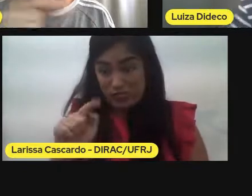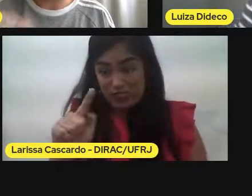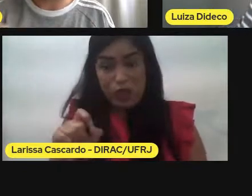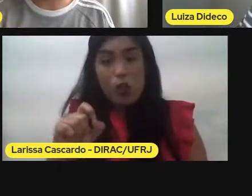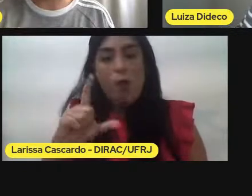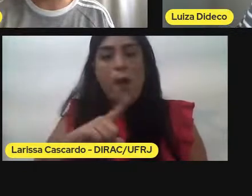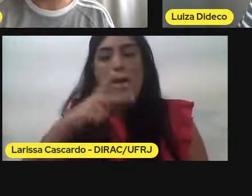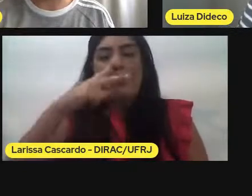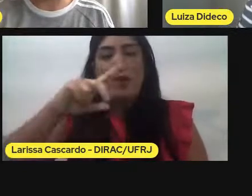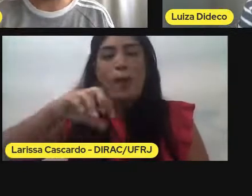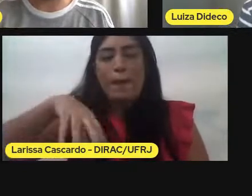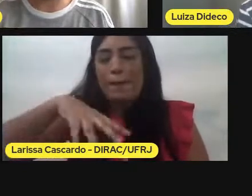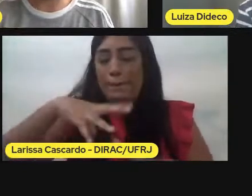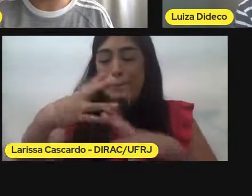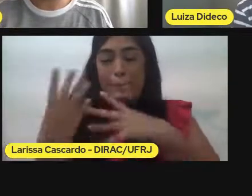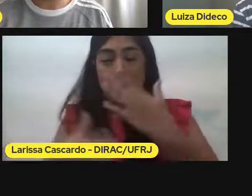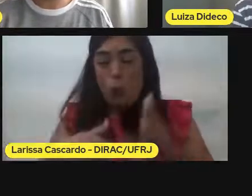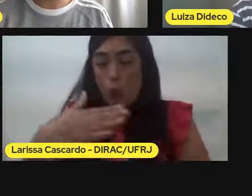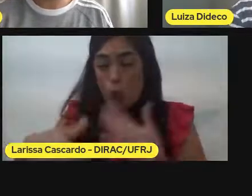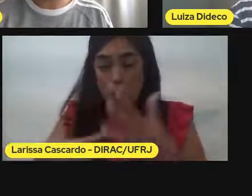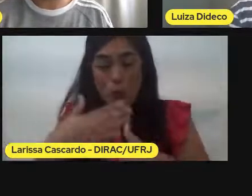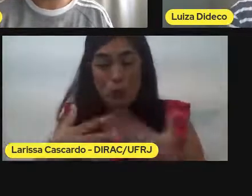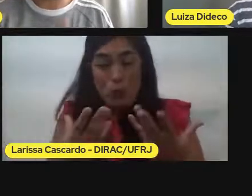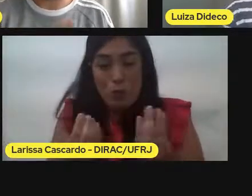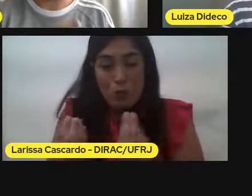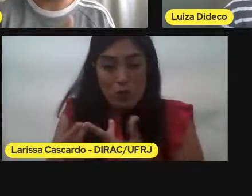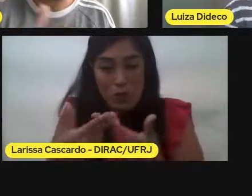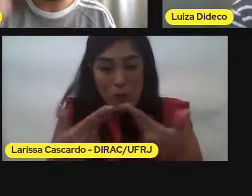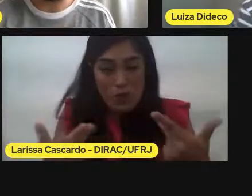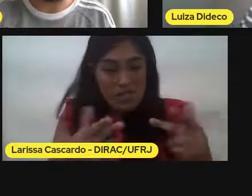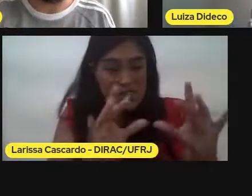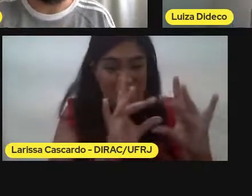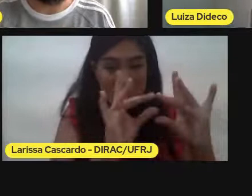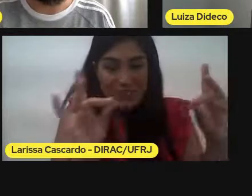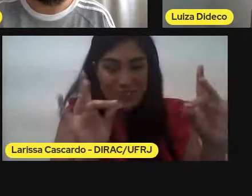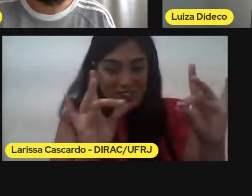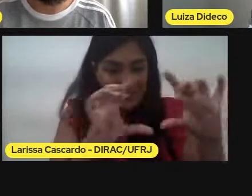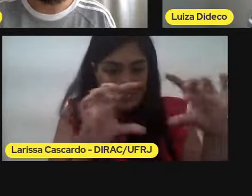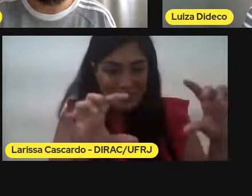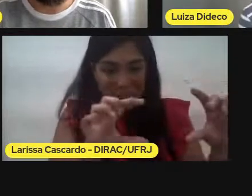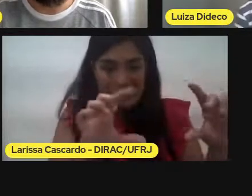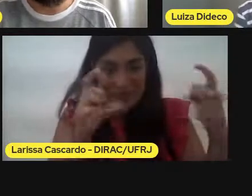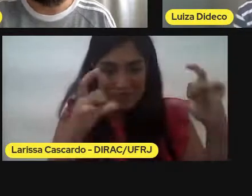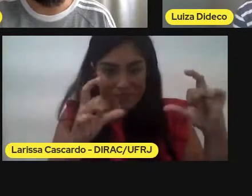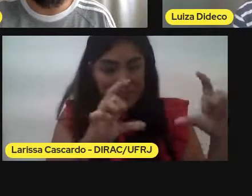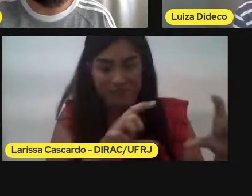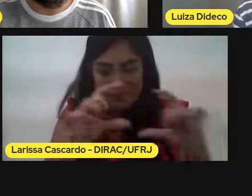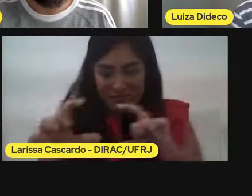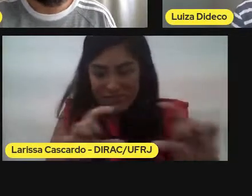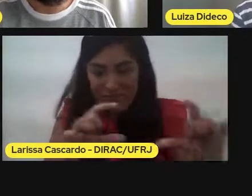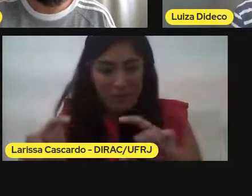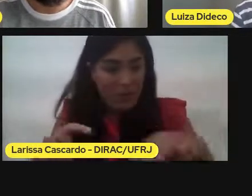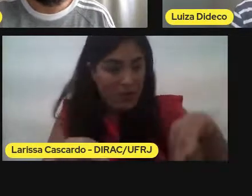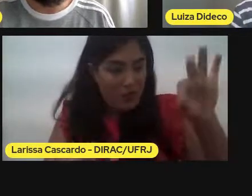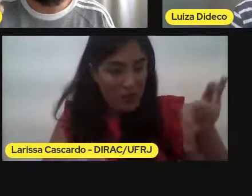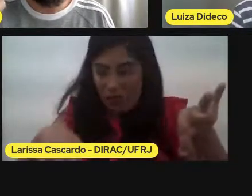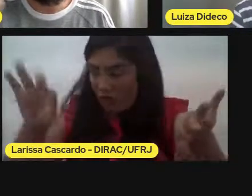esse cabedal de fragmentos, né? Essa miríade de papelitos